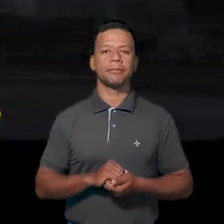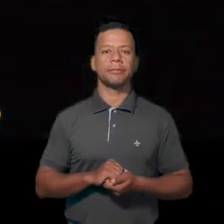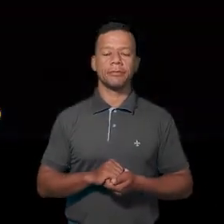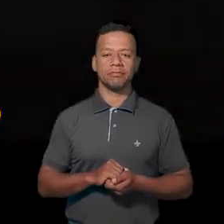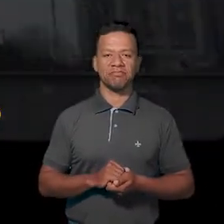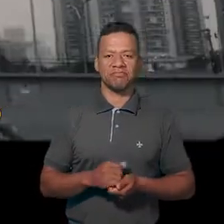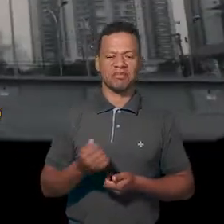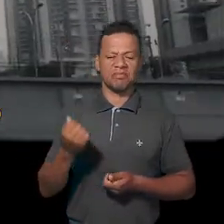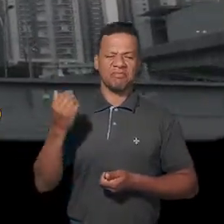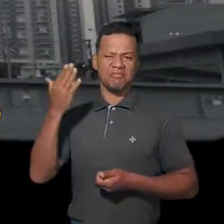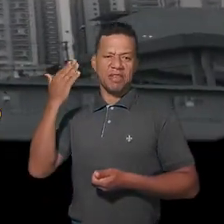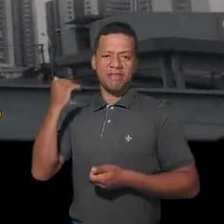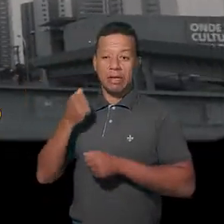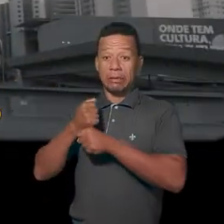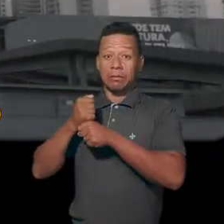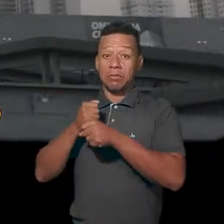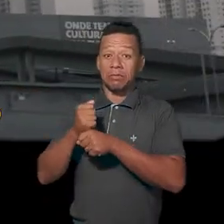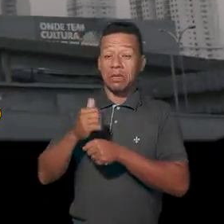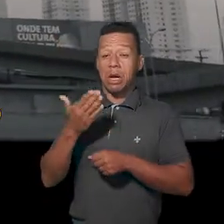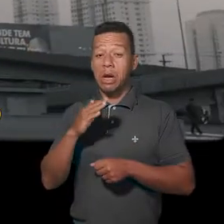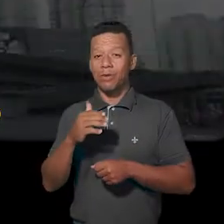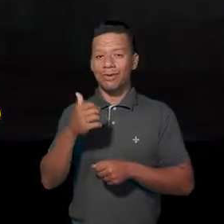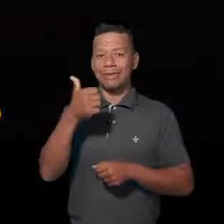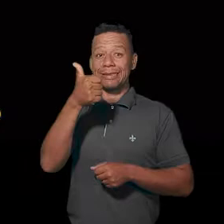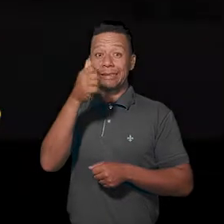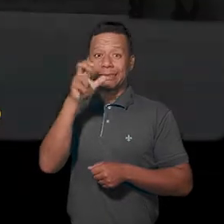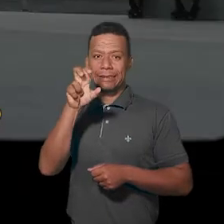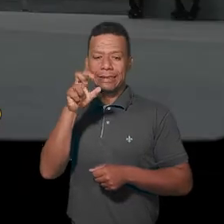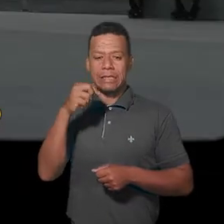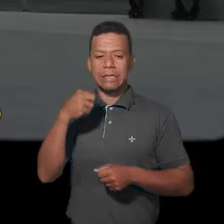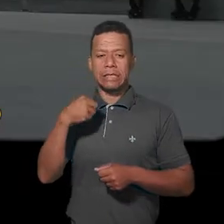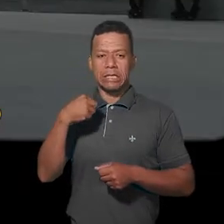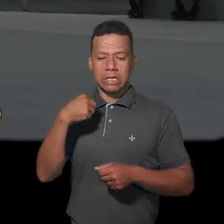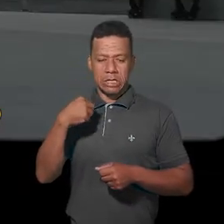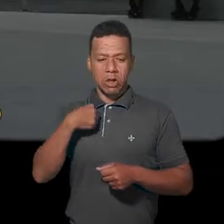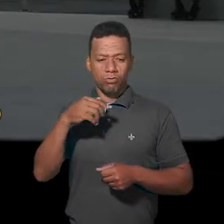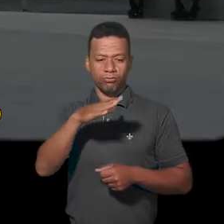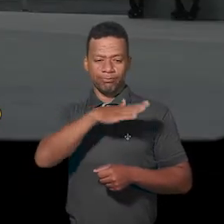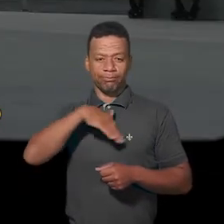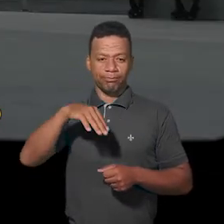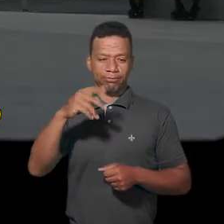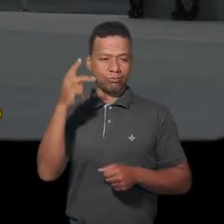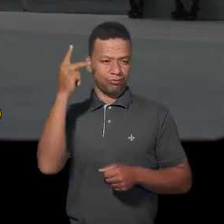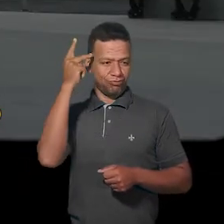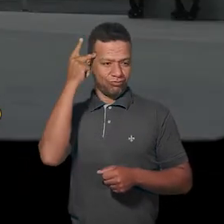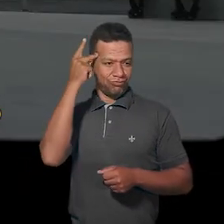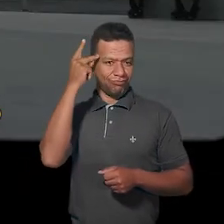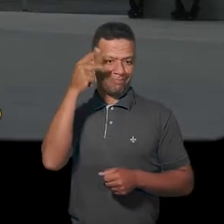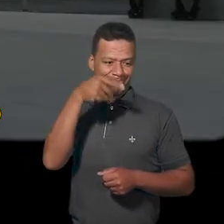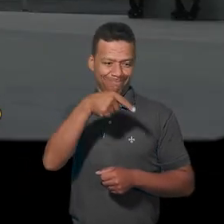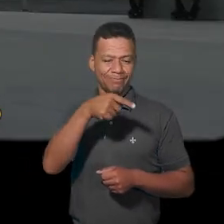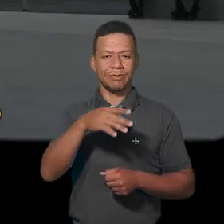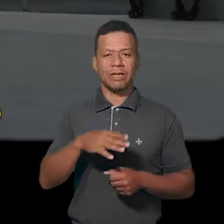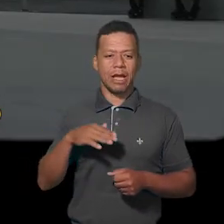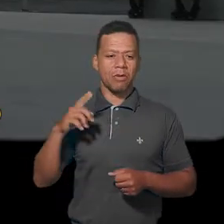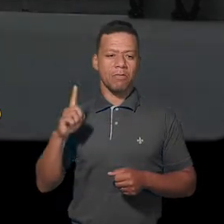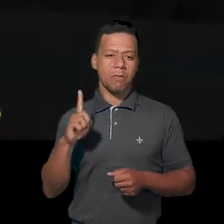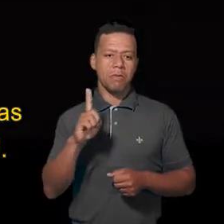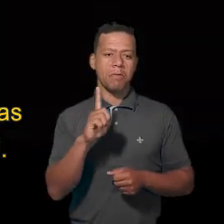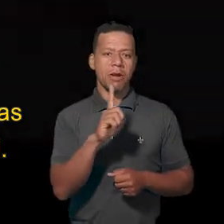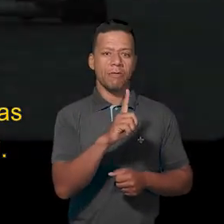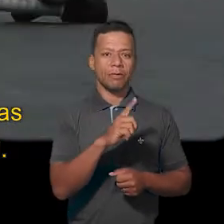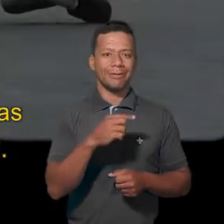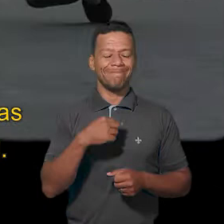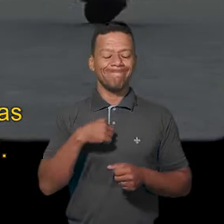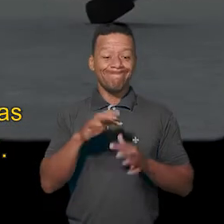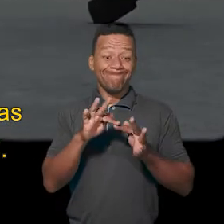Há quase 15 anos atrás, passando pelo centro da cidade, aconteceu algo simples, mas